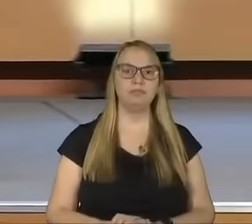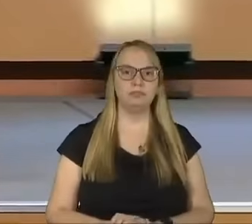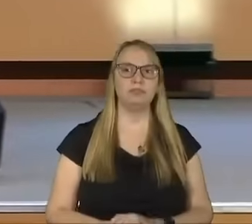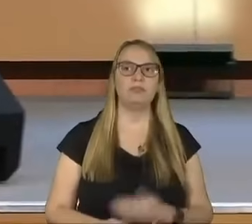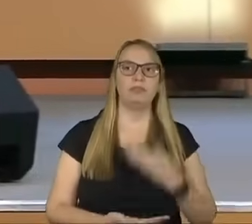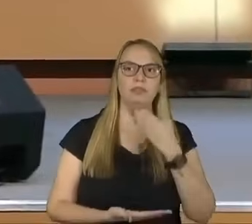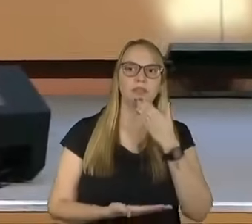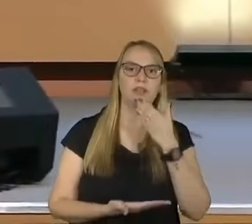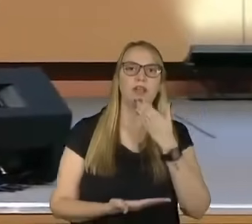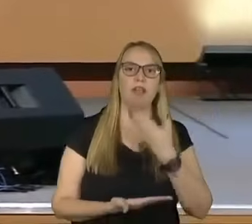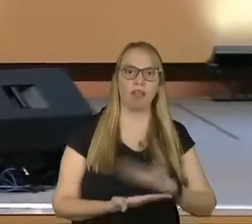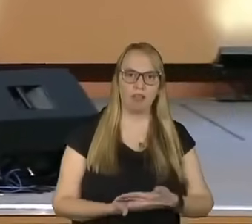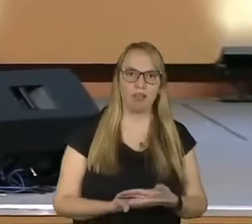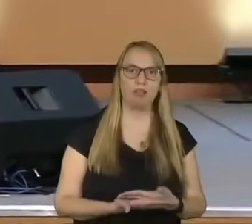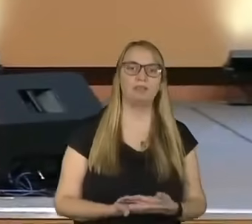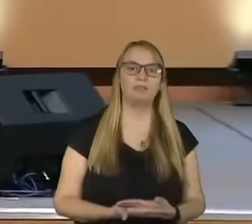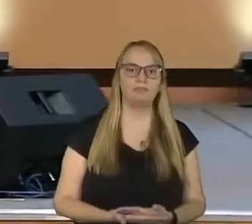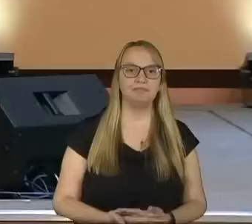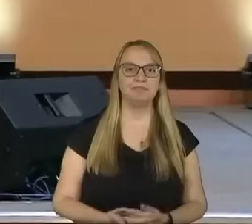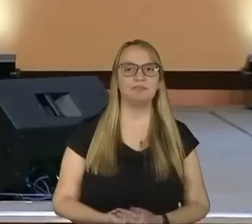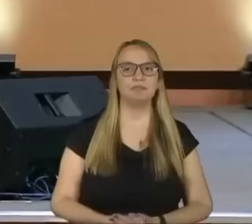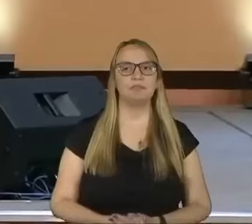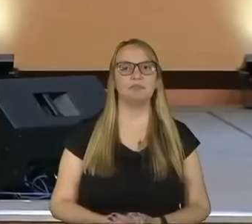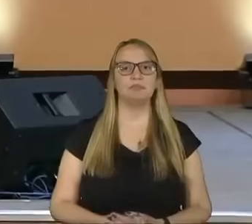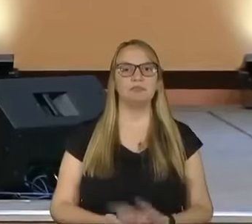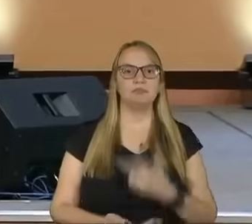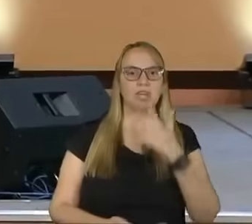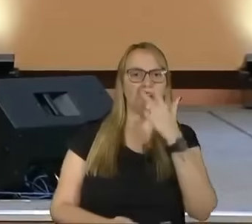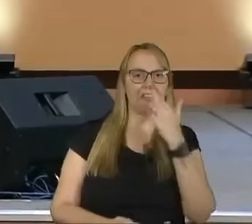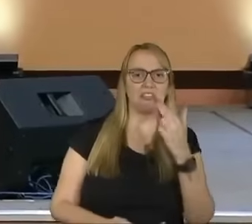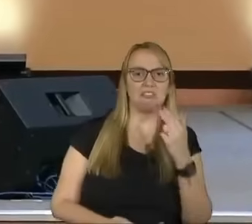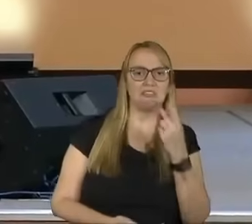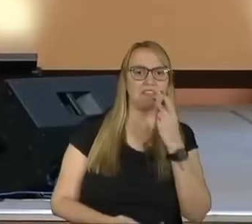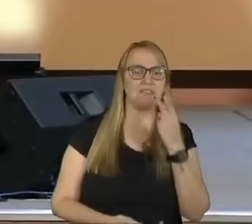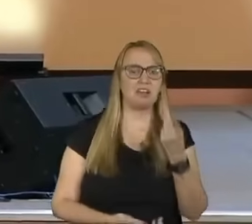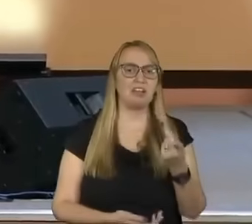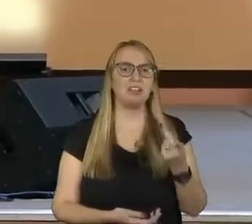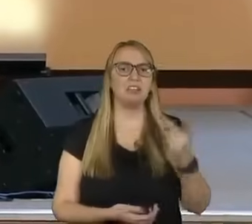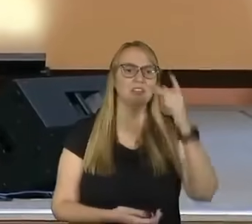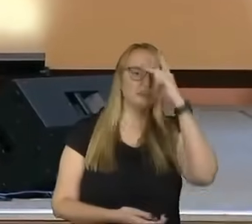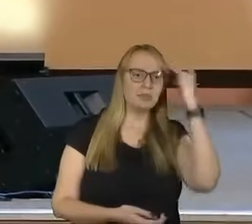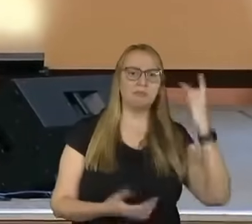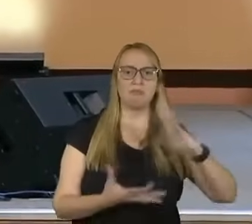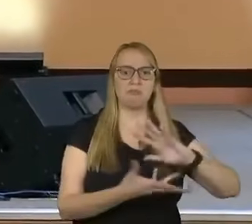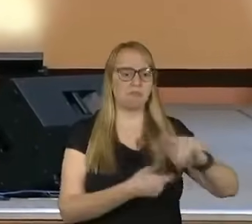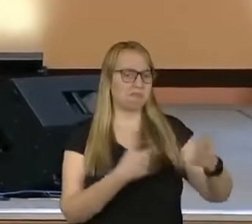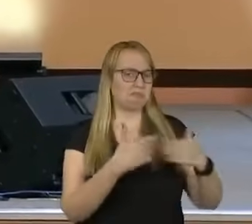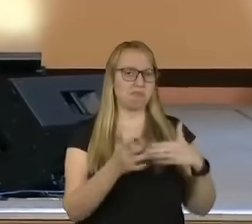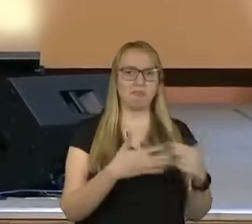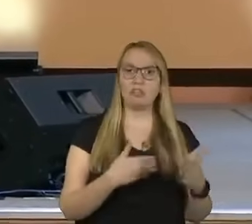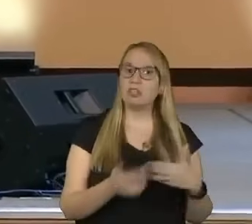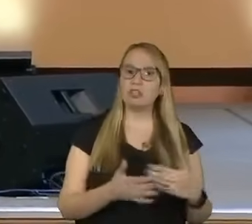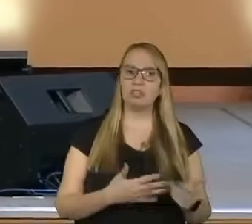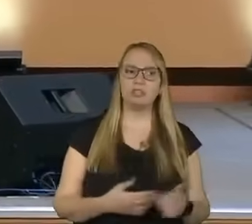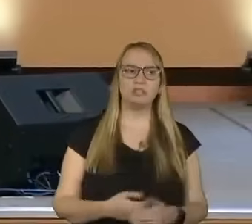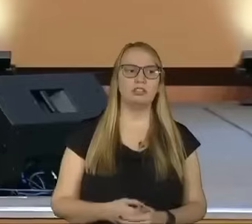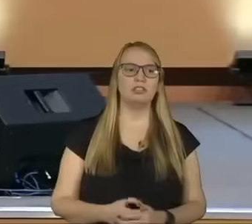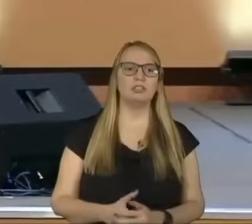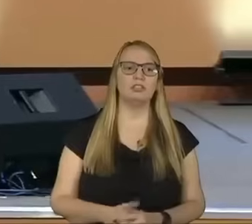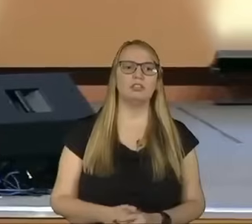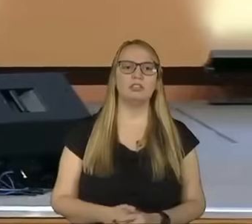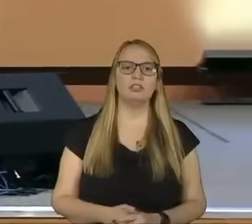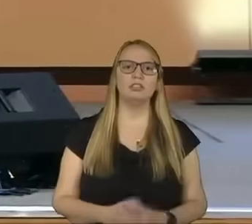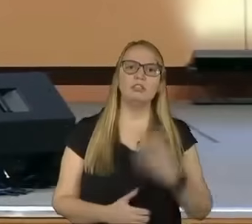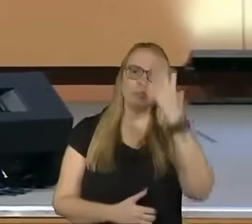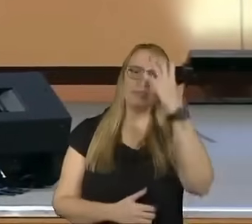espantoso como que se ele estivesse falando de um ímpio qualquer ou de uma pessoa qualquer Esse negócio é muito